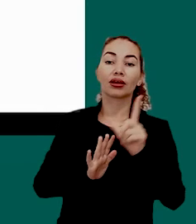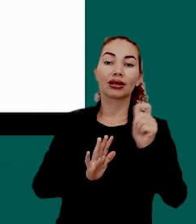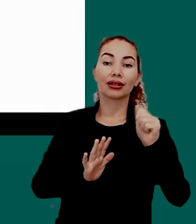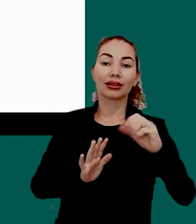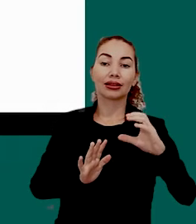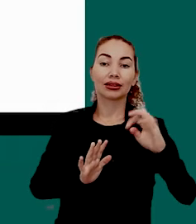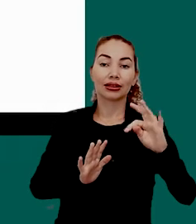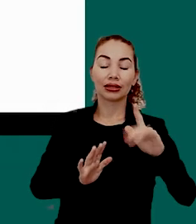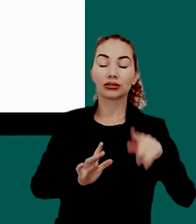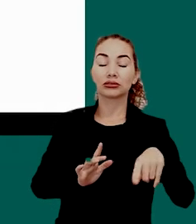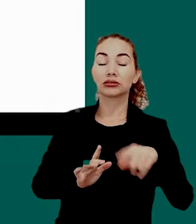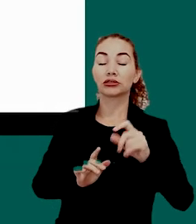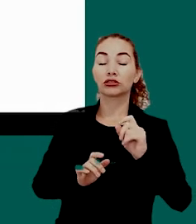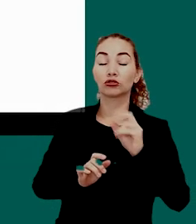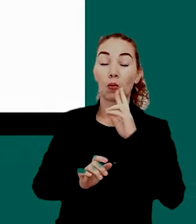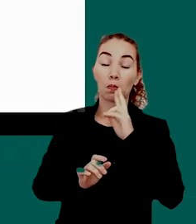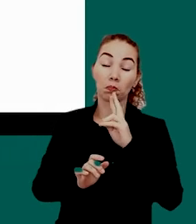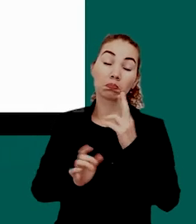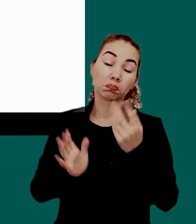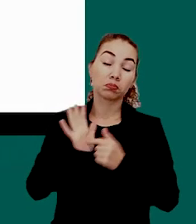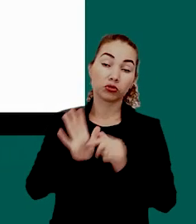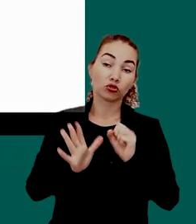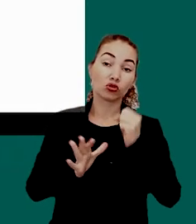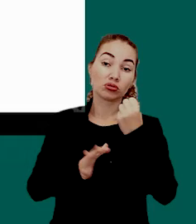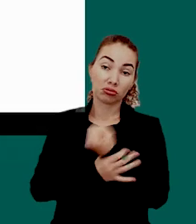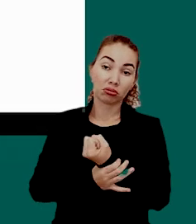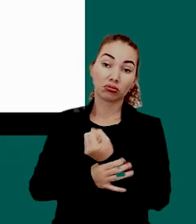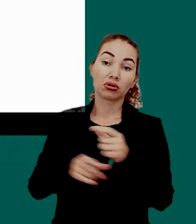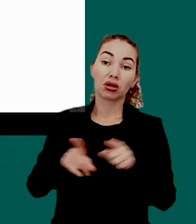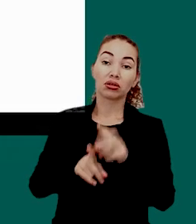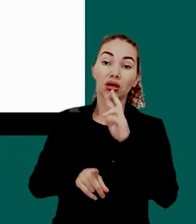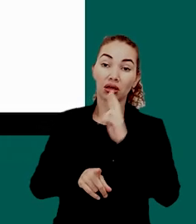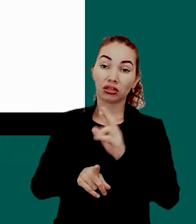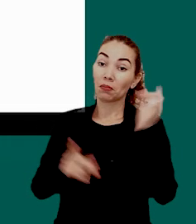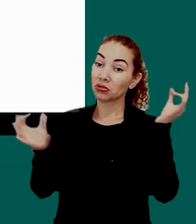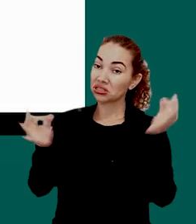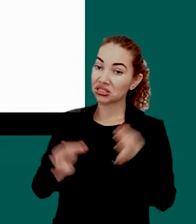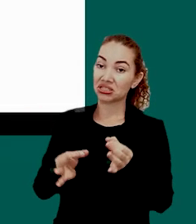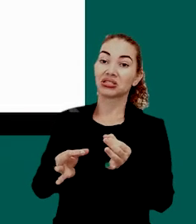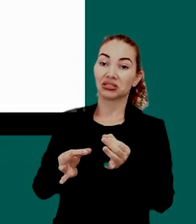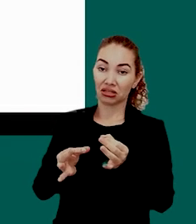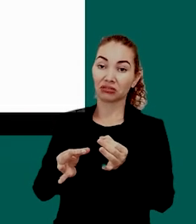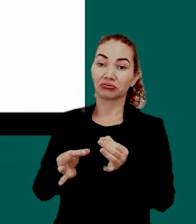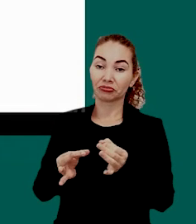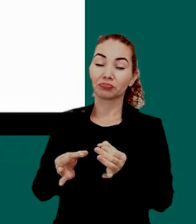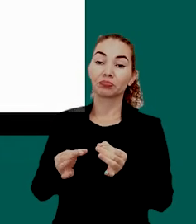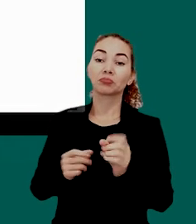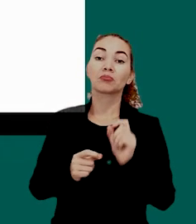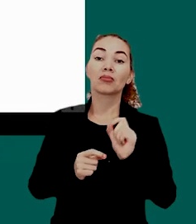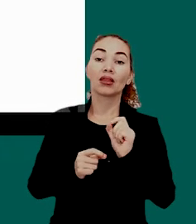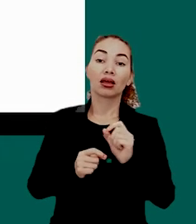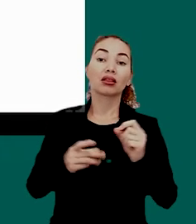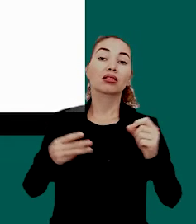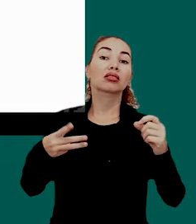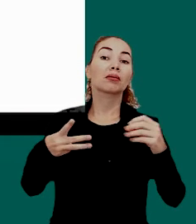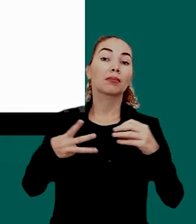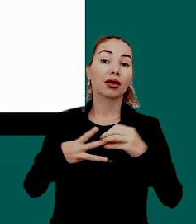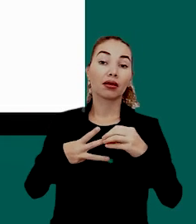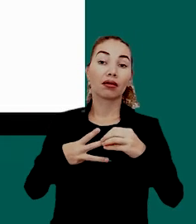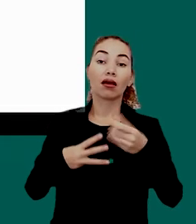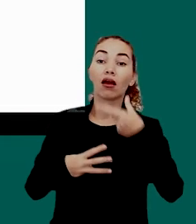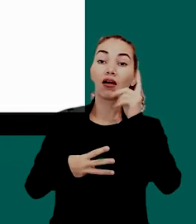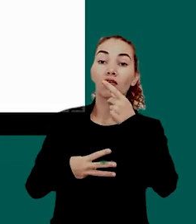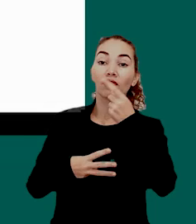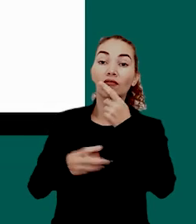vacina, mostrou um bom perfil de segurança, com indução de resposta imune adequada em nível humoral e celular, né, aquela coisa que eu mencionei da